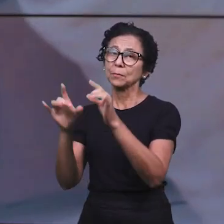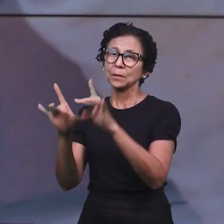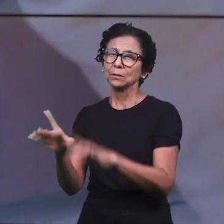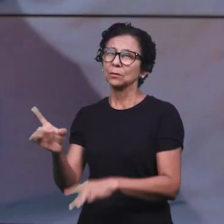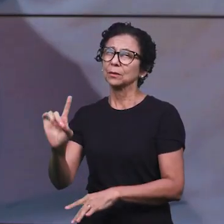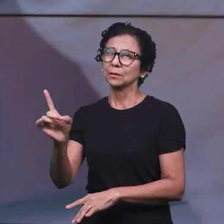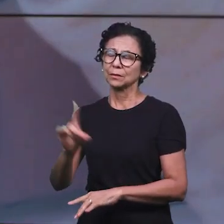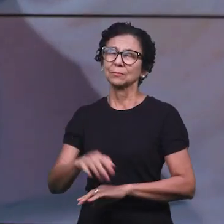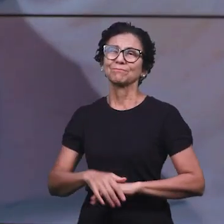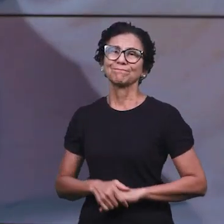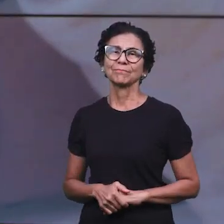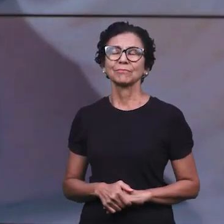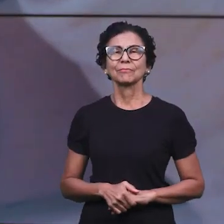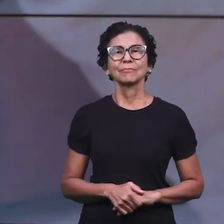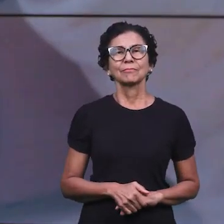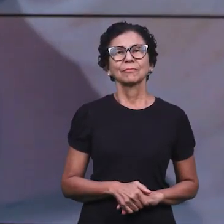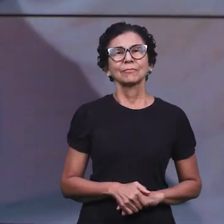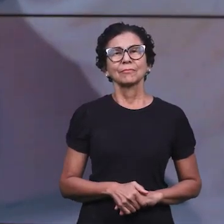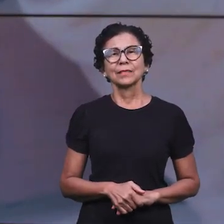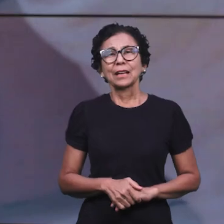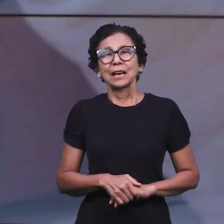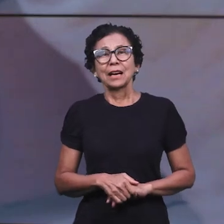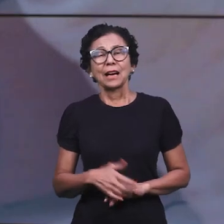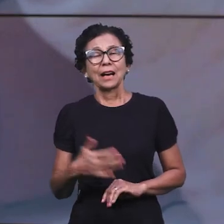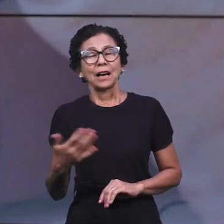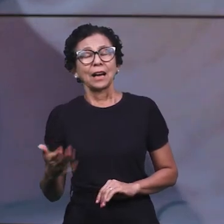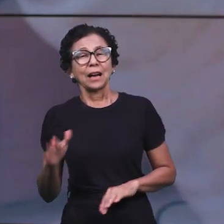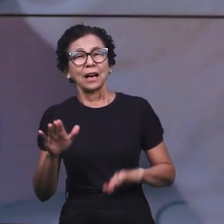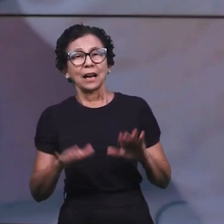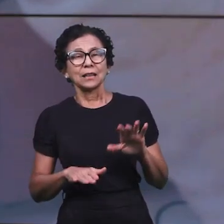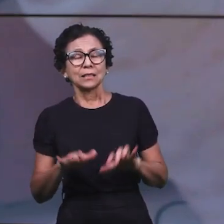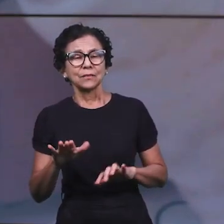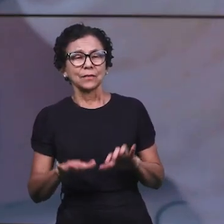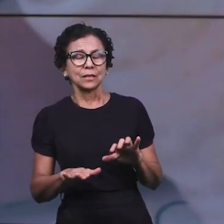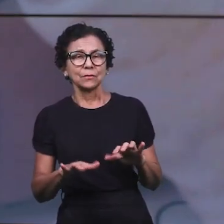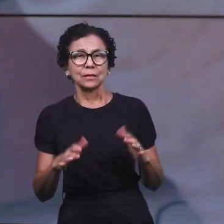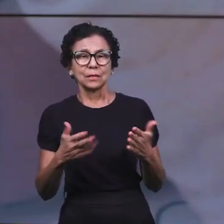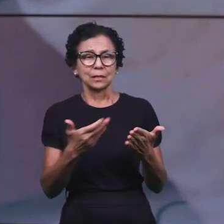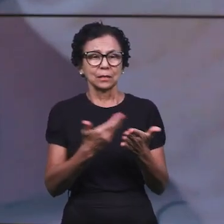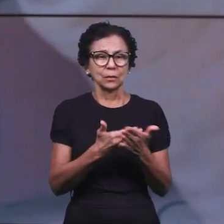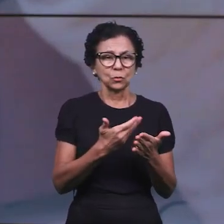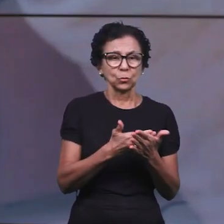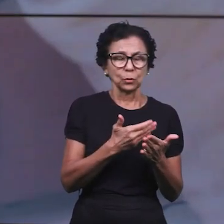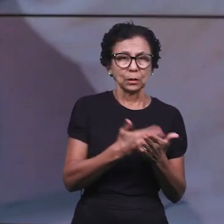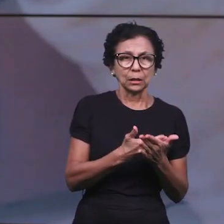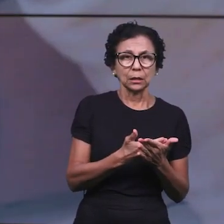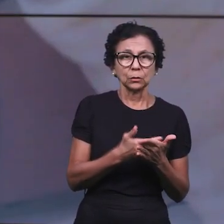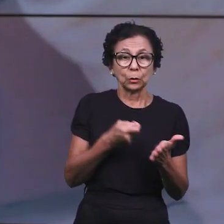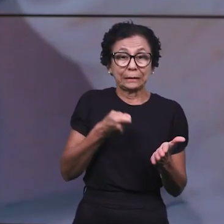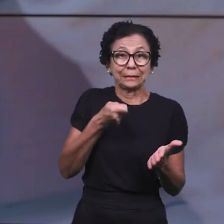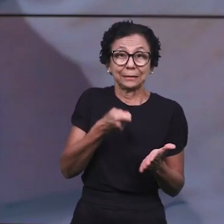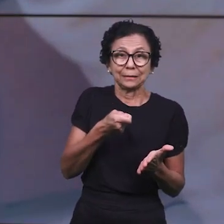às vezes no estudo pré-edital e depois com o pós-edital o tempo fica um pouquinho mais